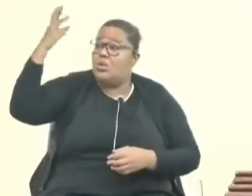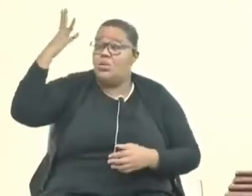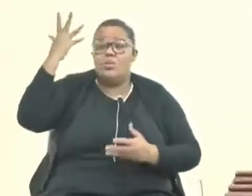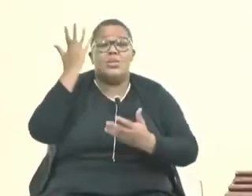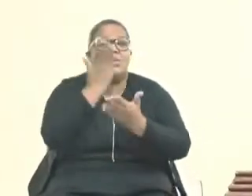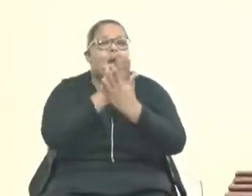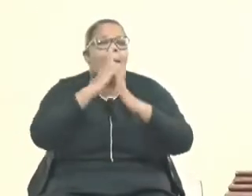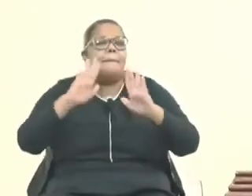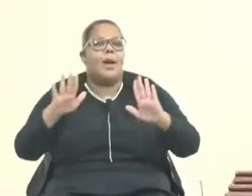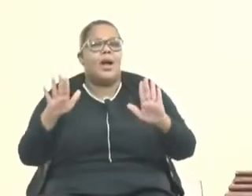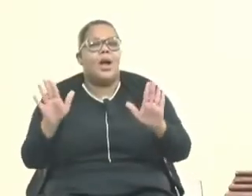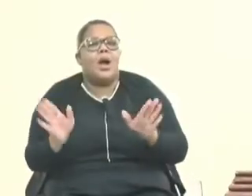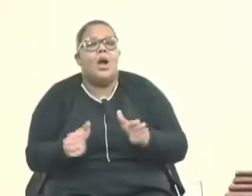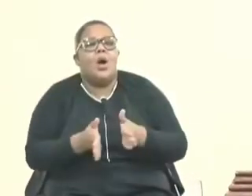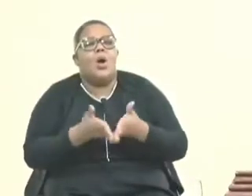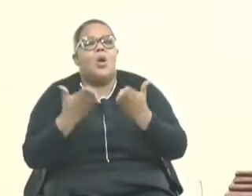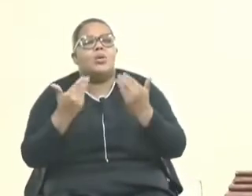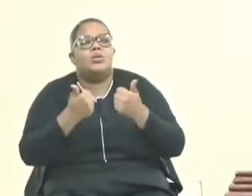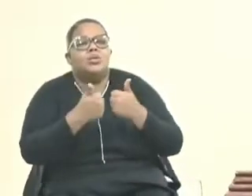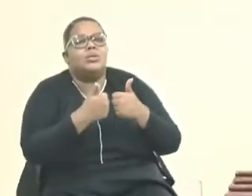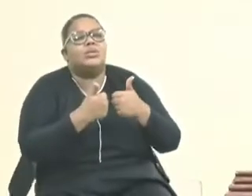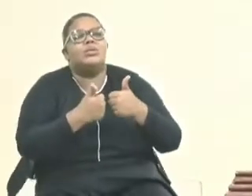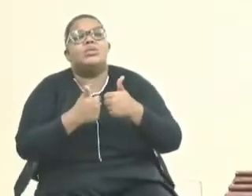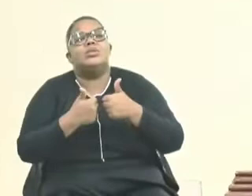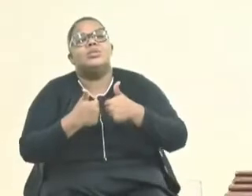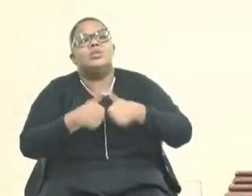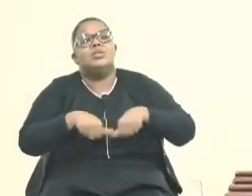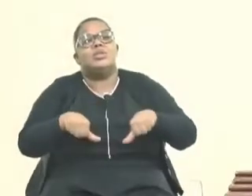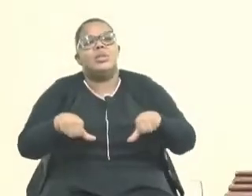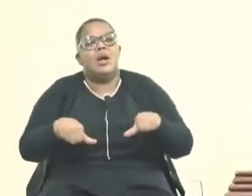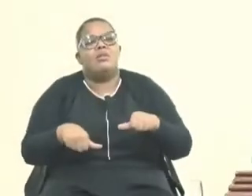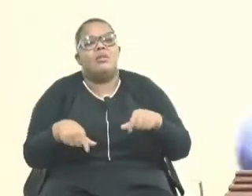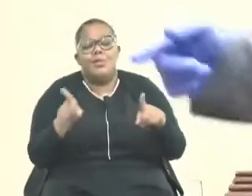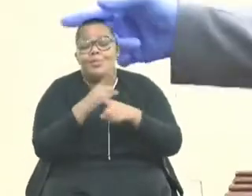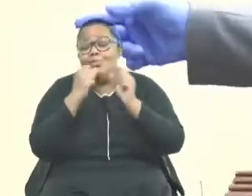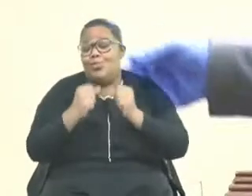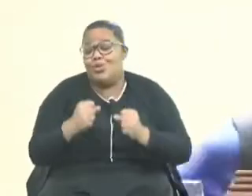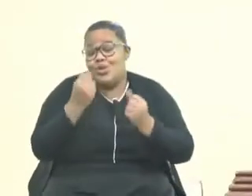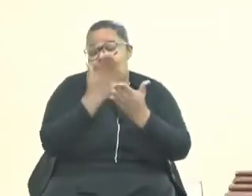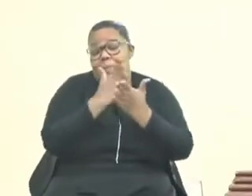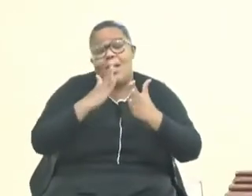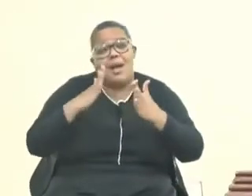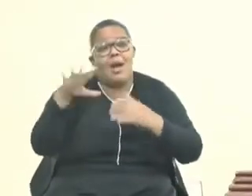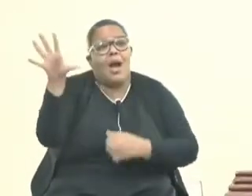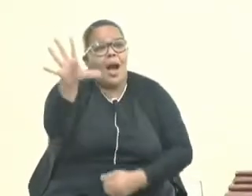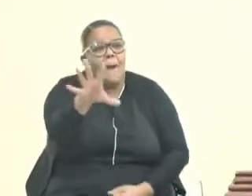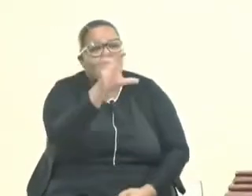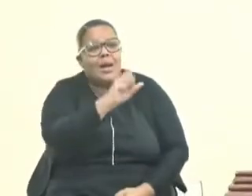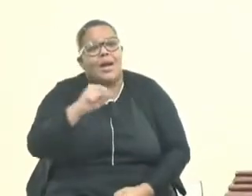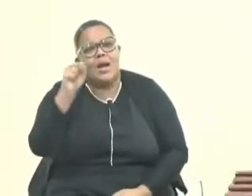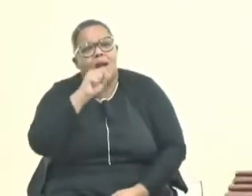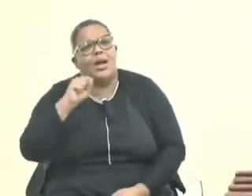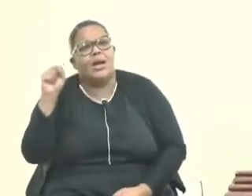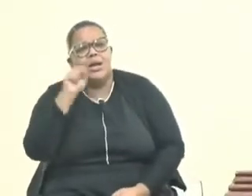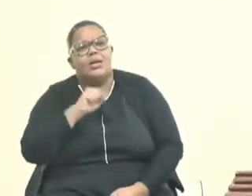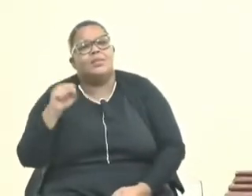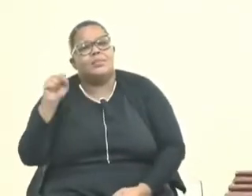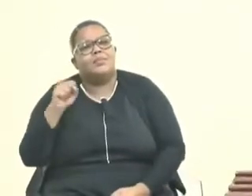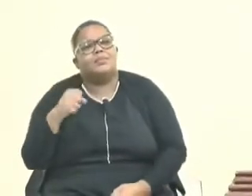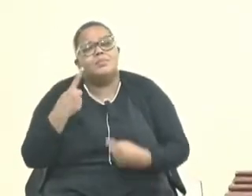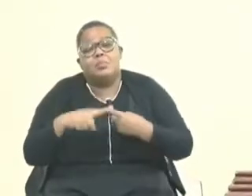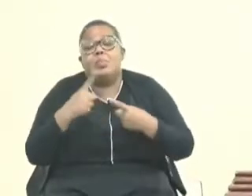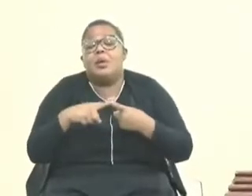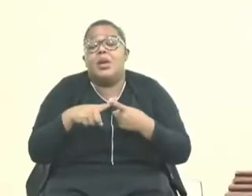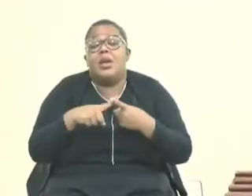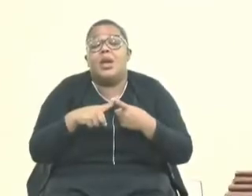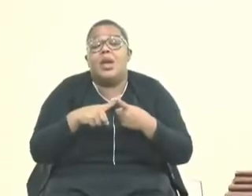templo do senhor onde estava a arca de Deus quer dizer ela não deveria se apagar mas o certo ela quer é que ela já pagava porque ela se apagava